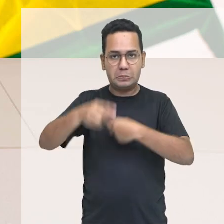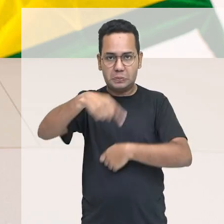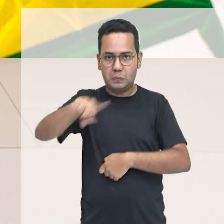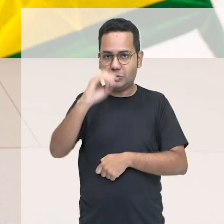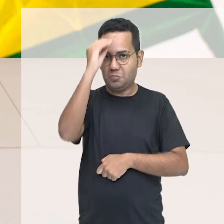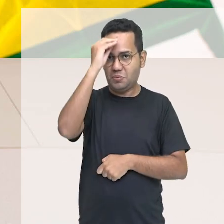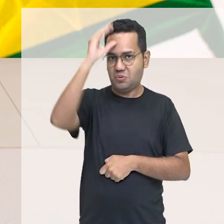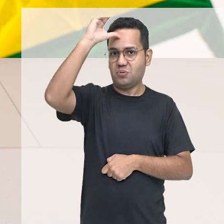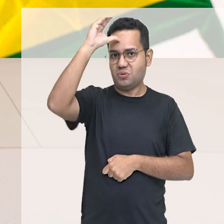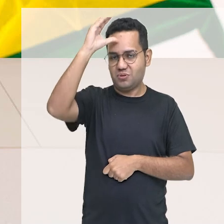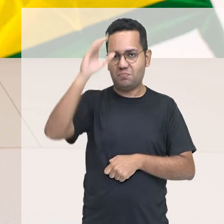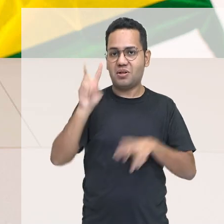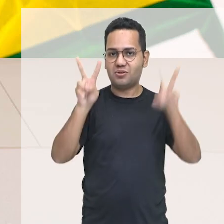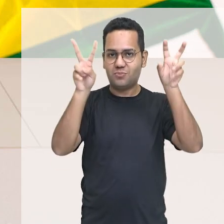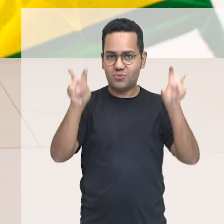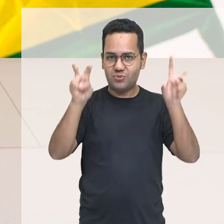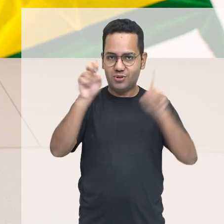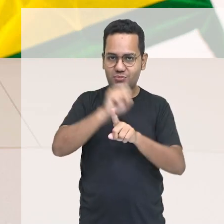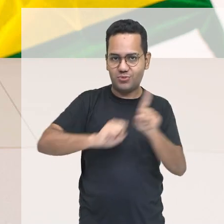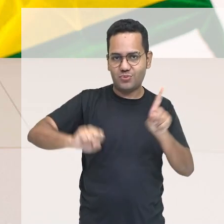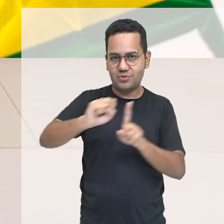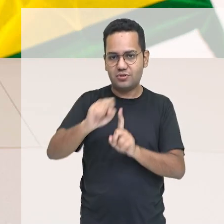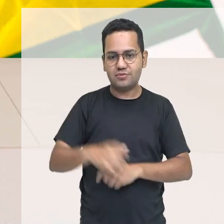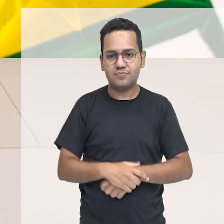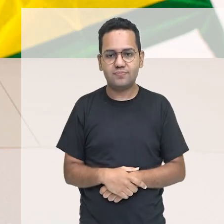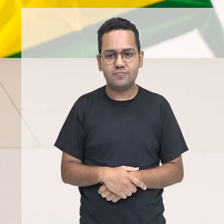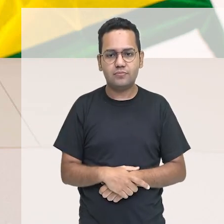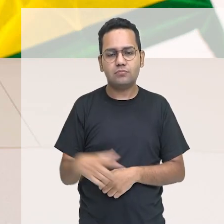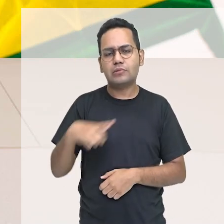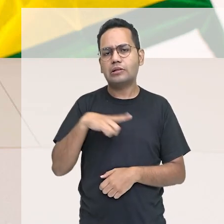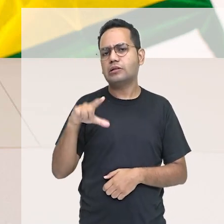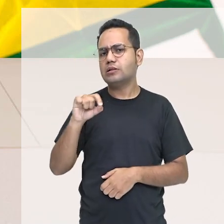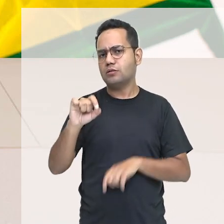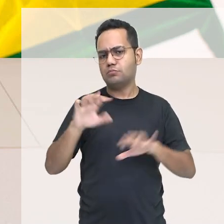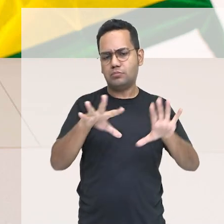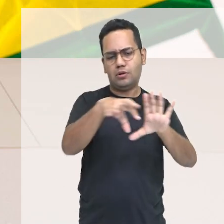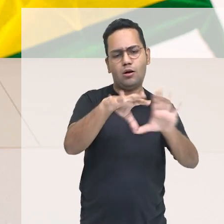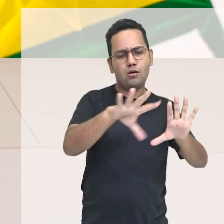seu entendimento social dentro da comunidade que você